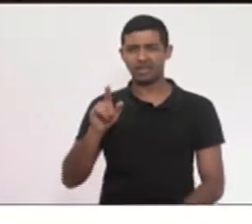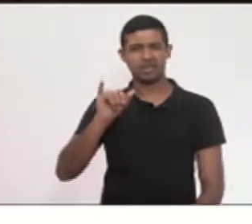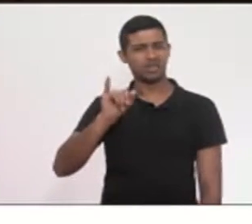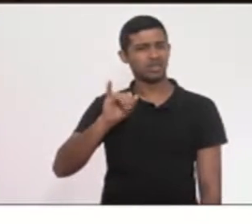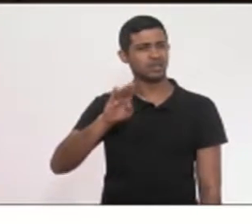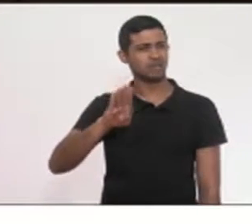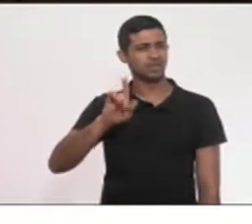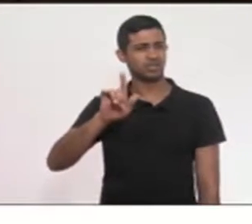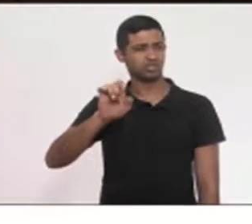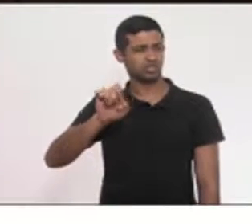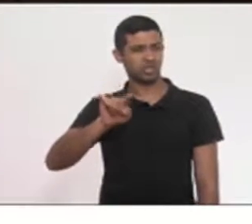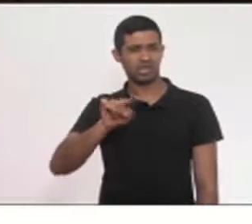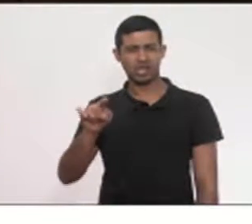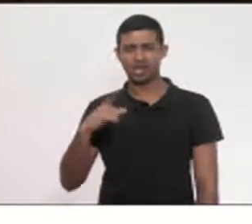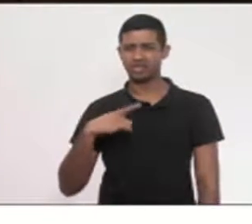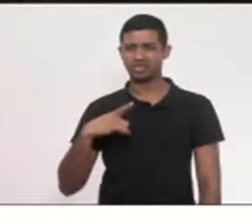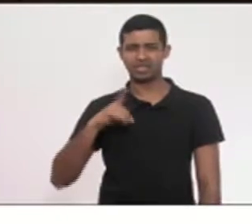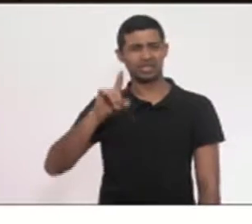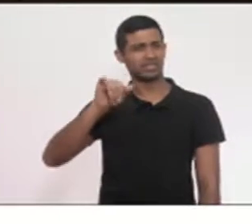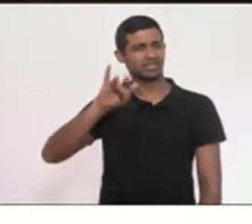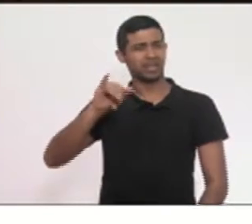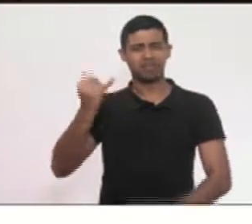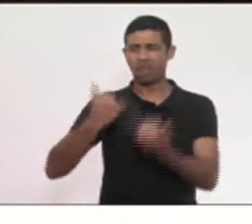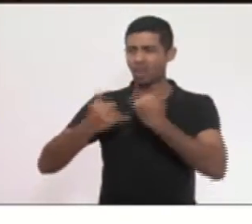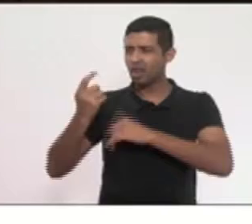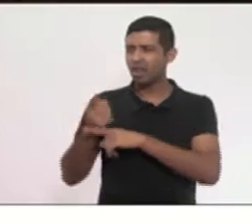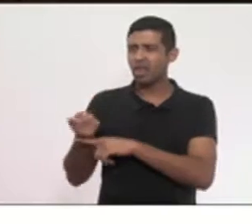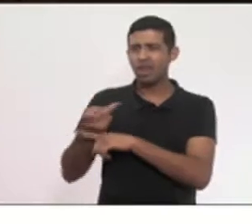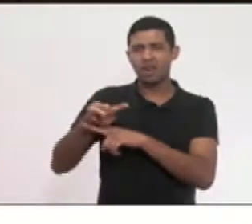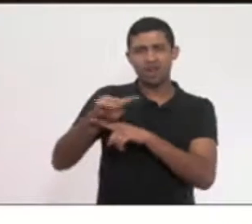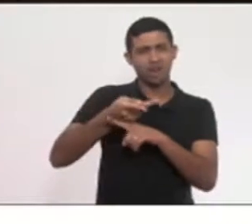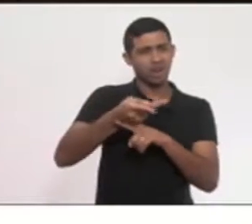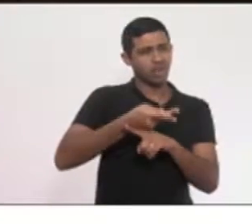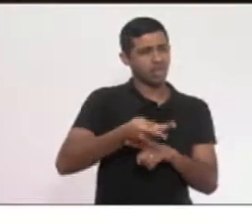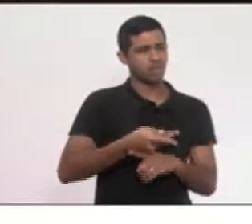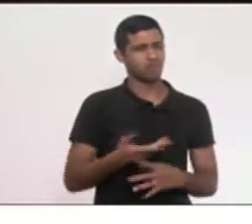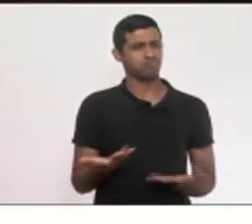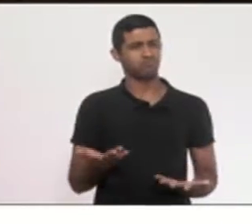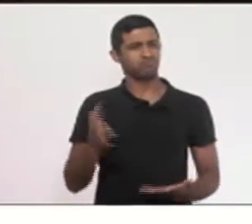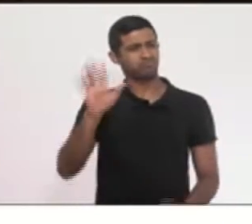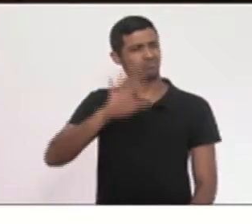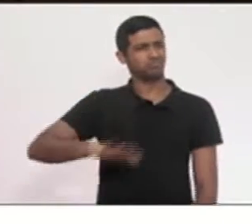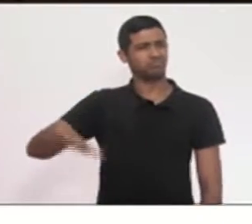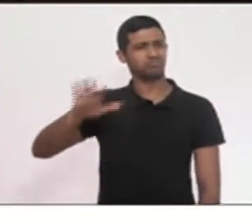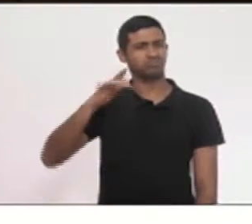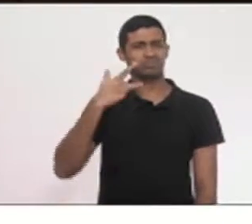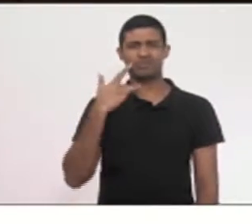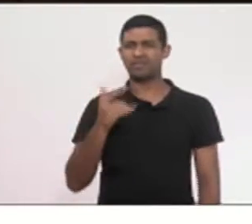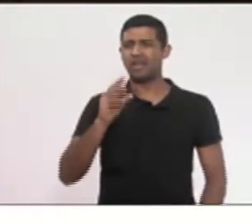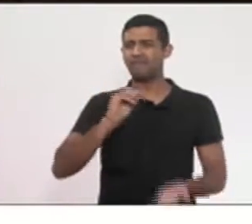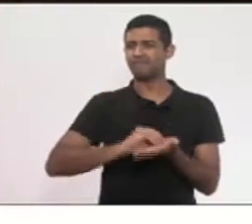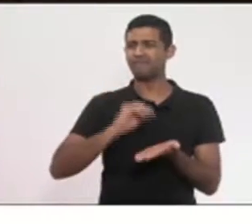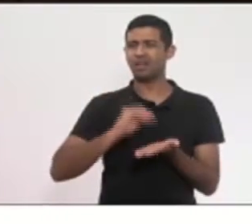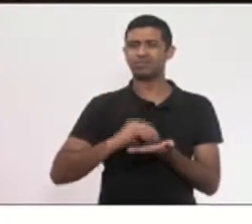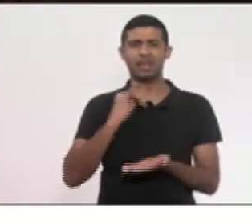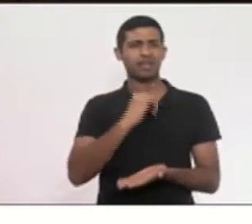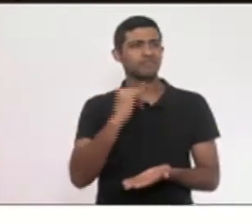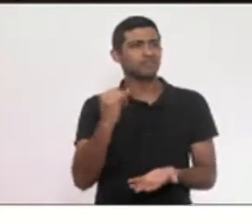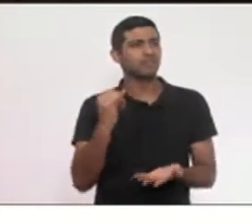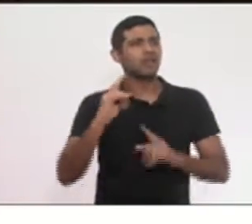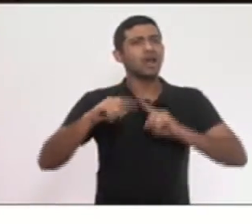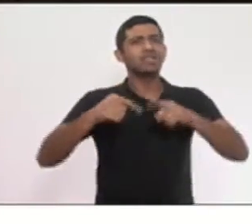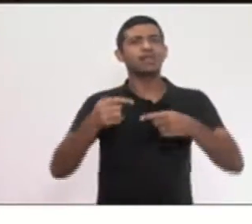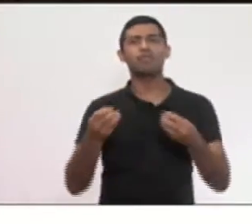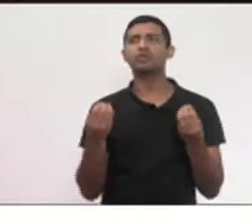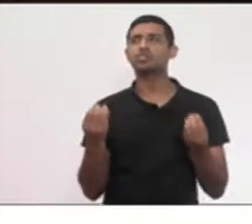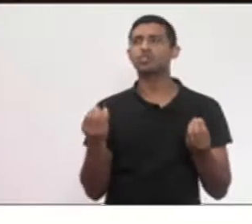planejamento das políticas públicas no Brasil, que é o nosso censo demográfico. Vão faltar informações e depois